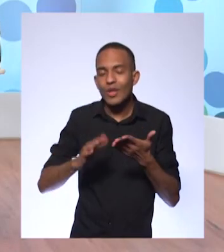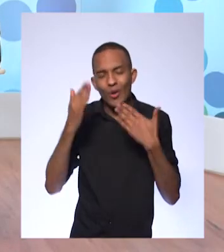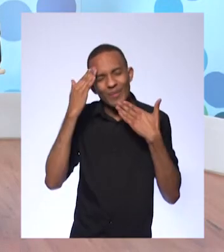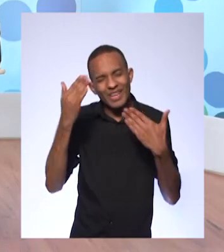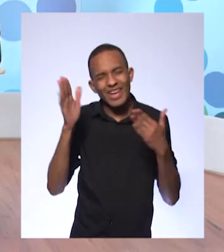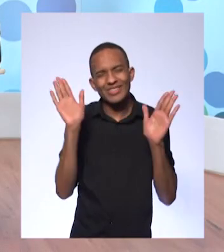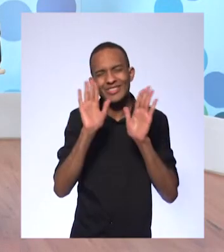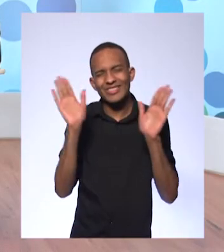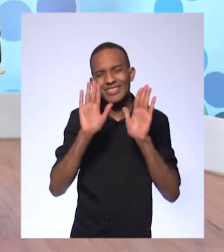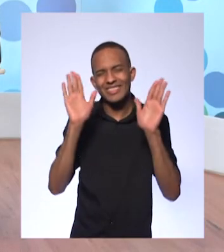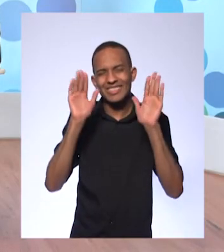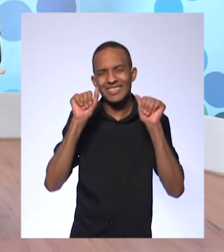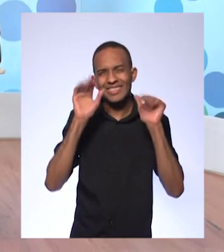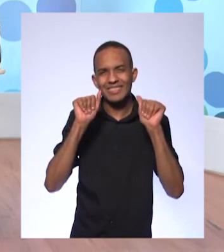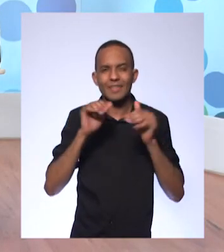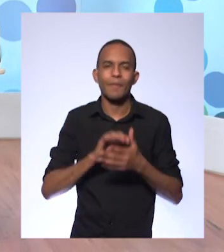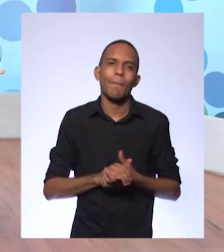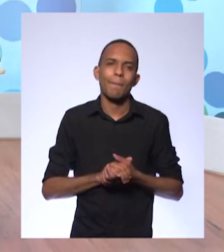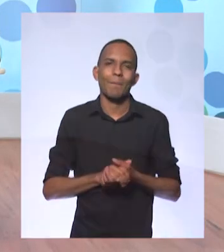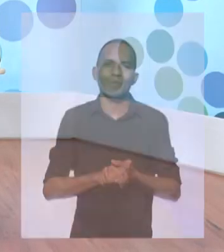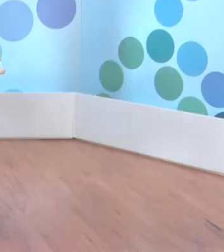aula. Tchau, tchau.